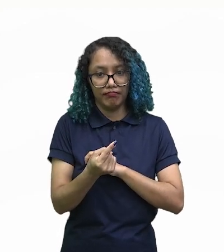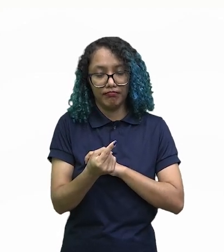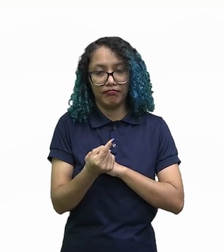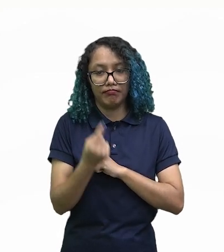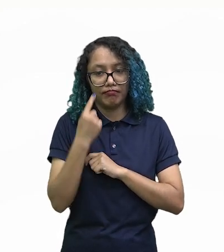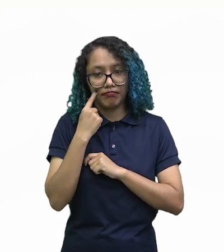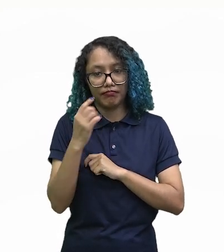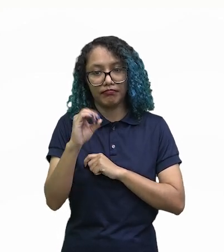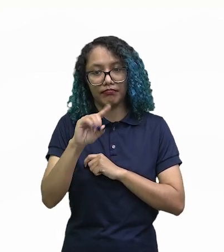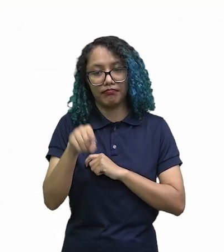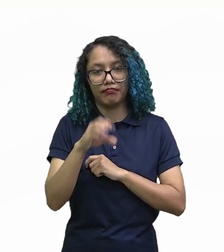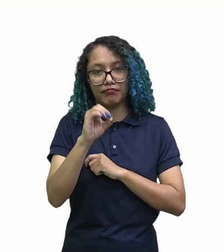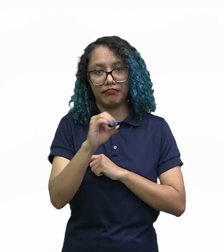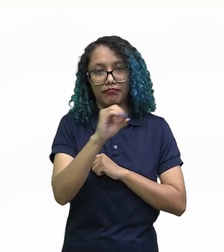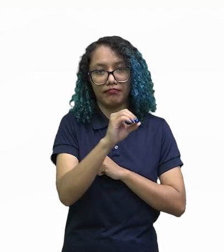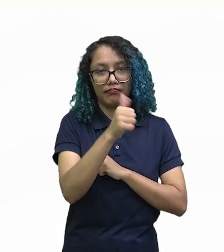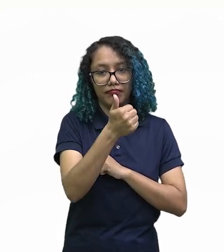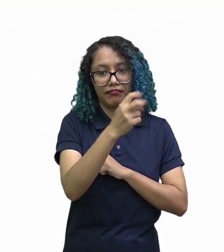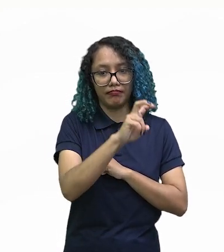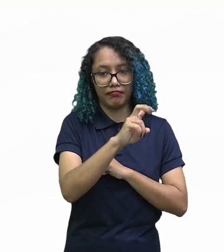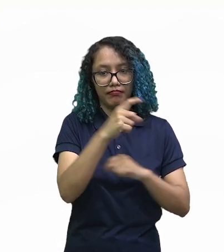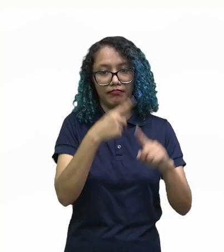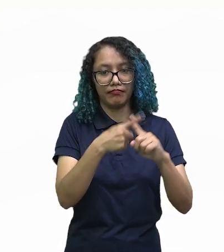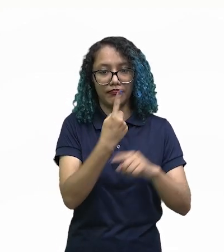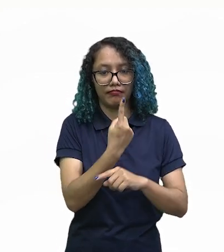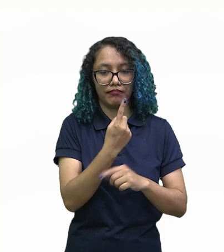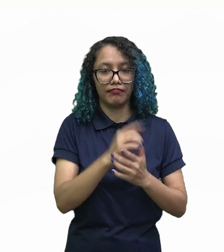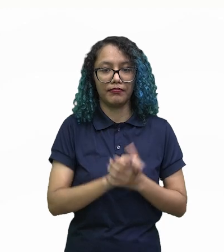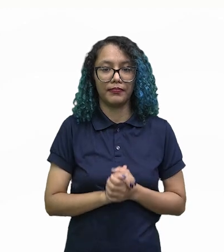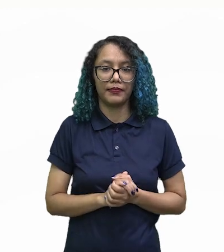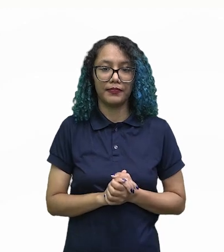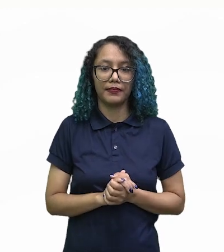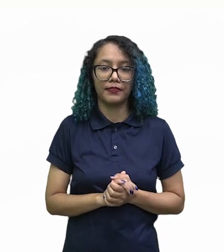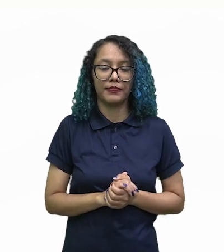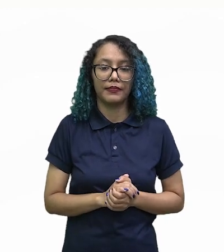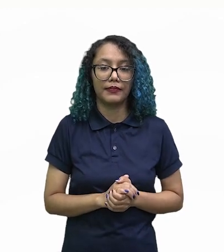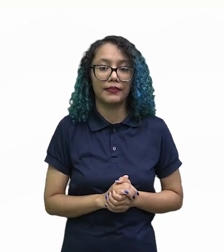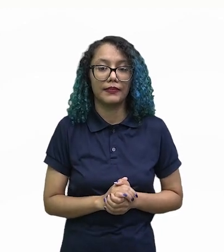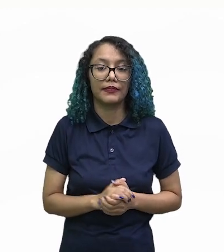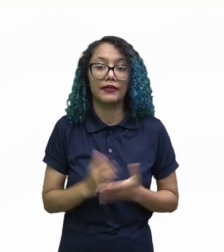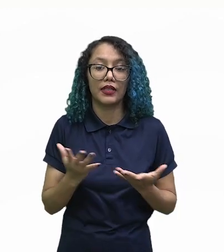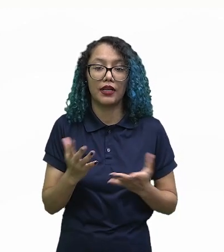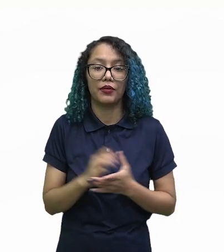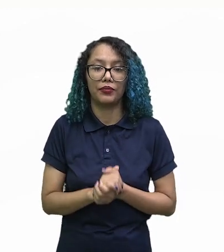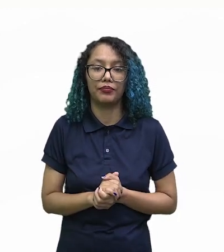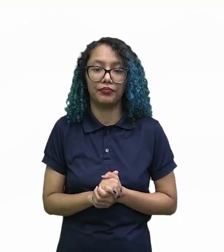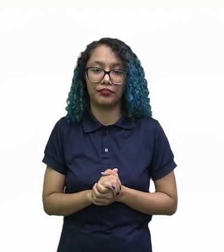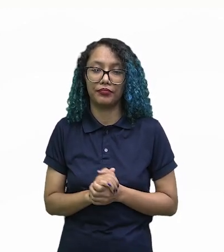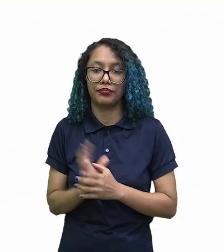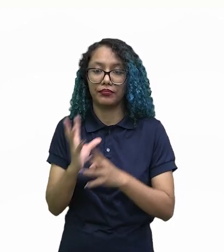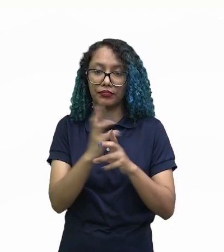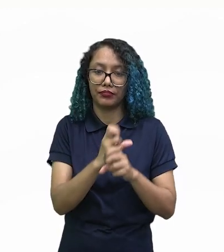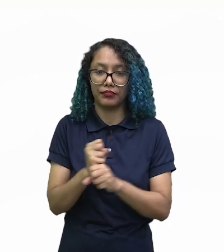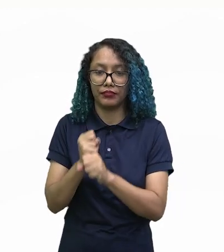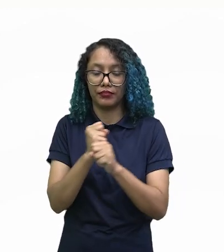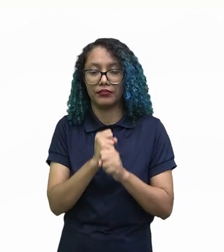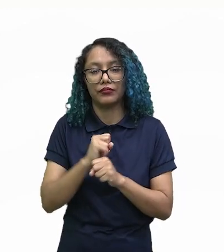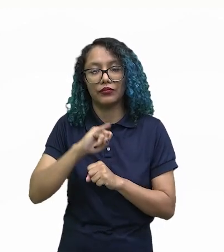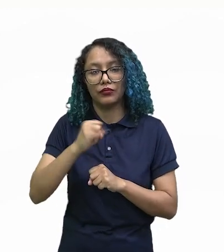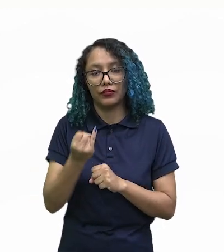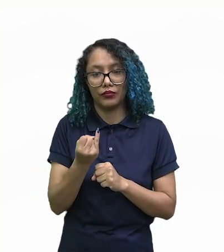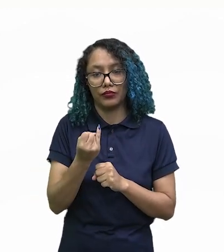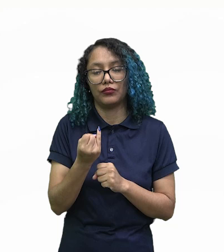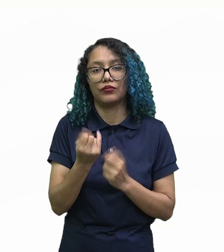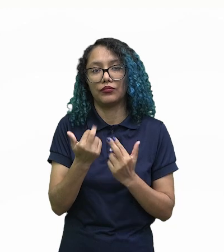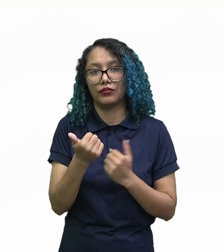0,015 vezes 1. Então, aqui nesse caso, você ali vai ter R$15 ao